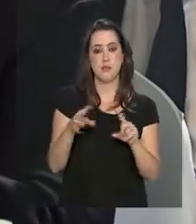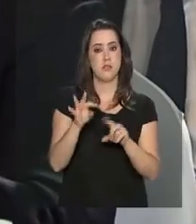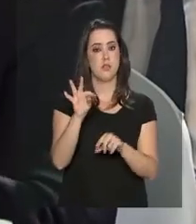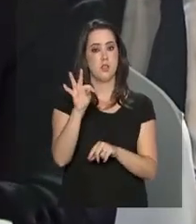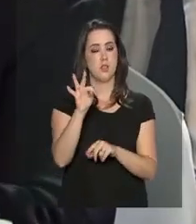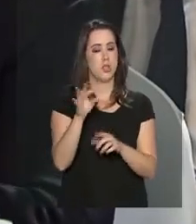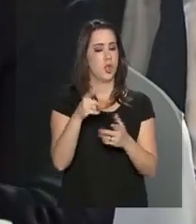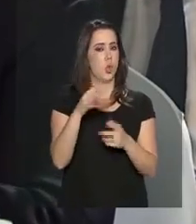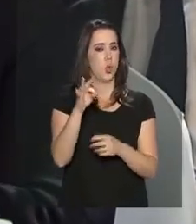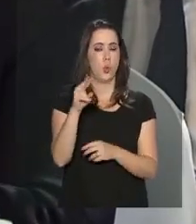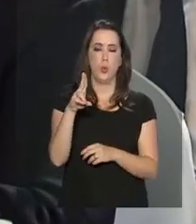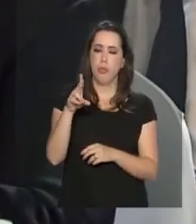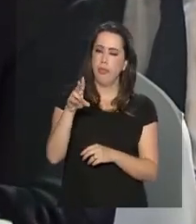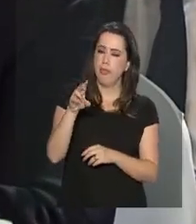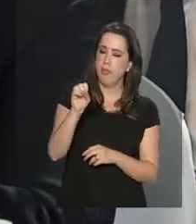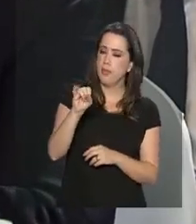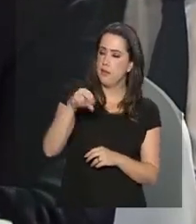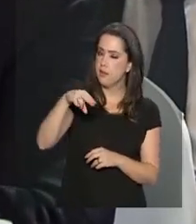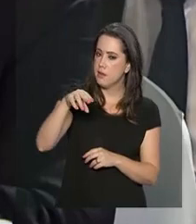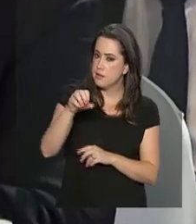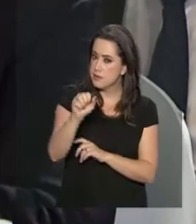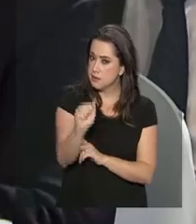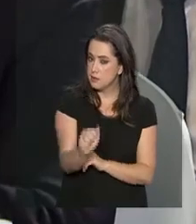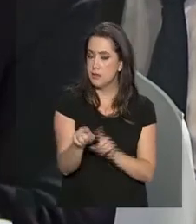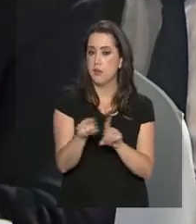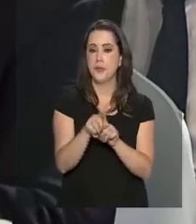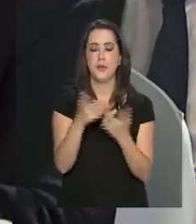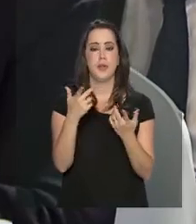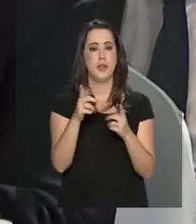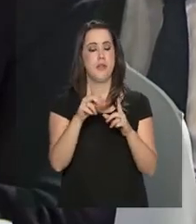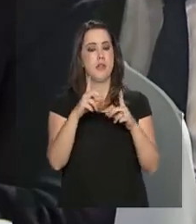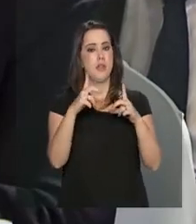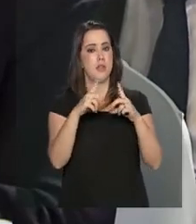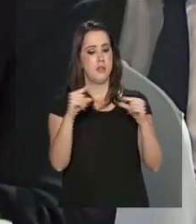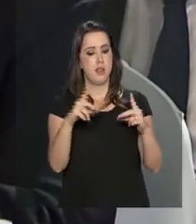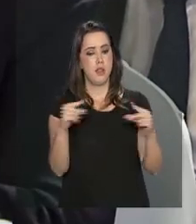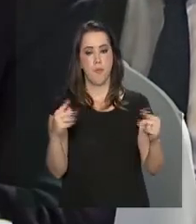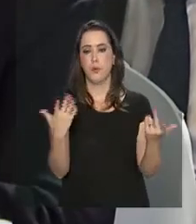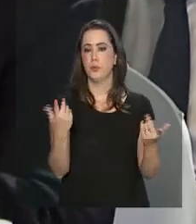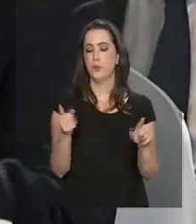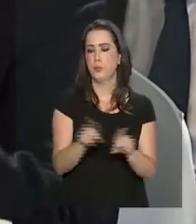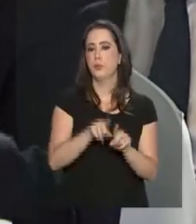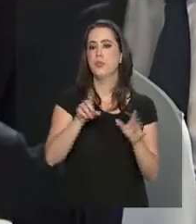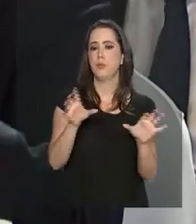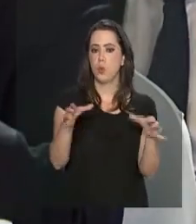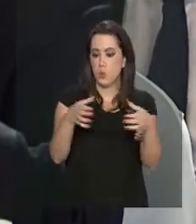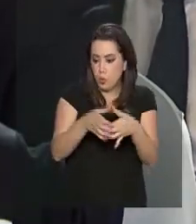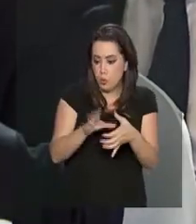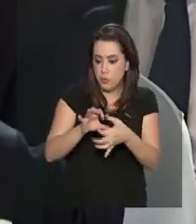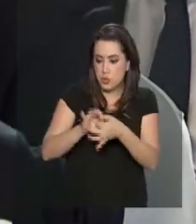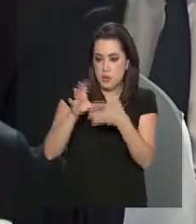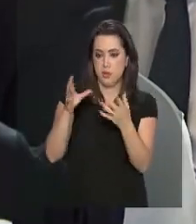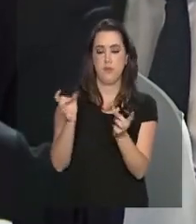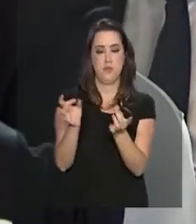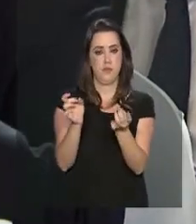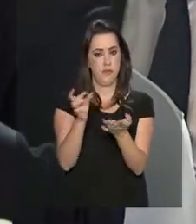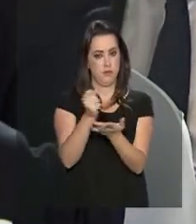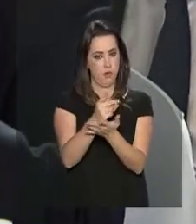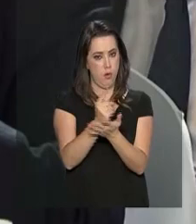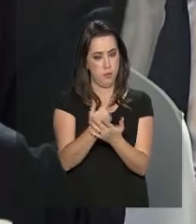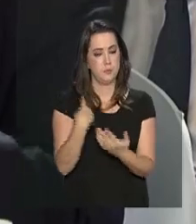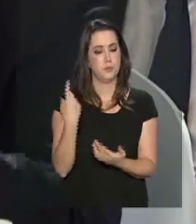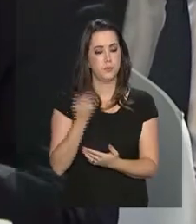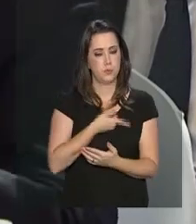líbano não é além da associação européia de livre comércio portanto nós além de seguirmos